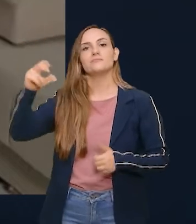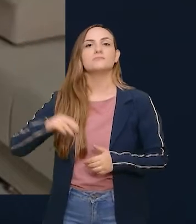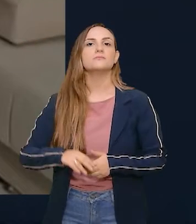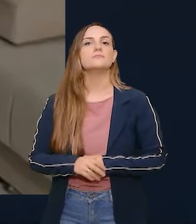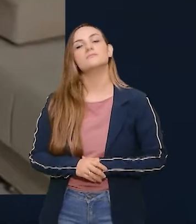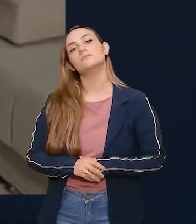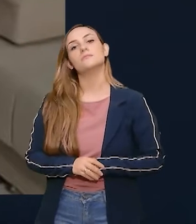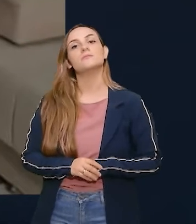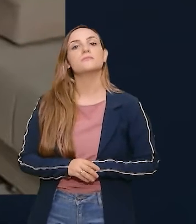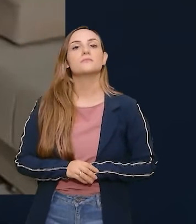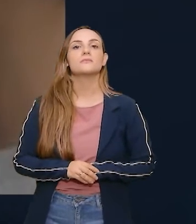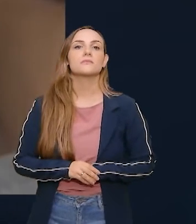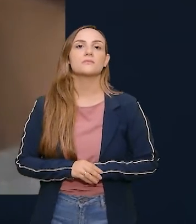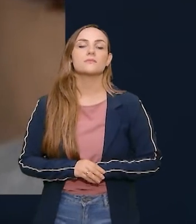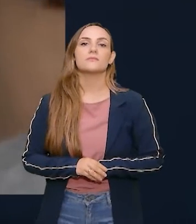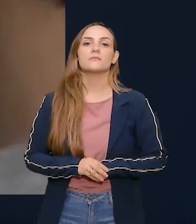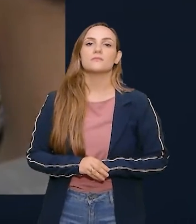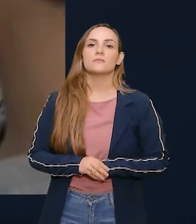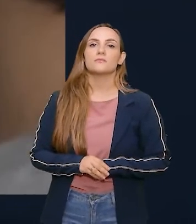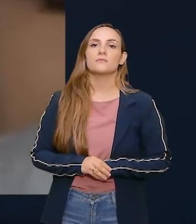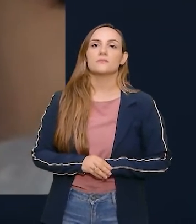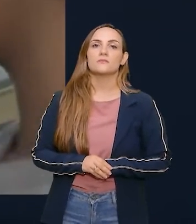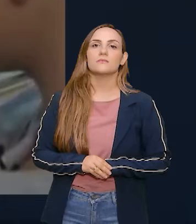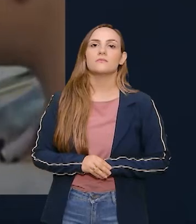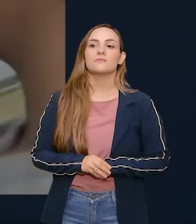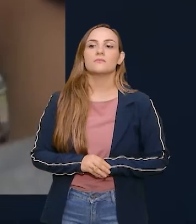muito e descobriram nele as altas habilidades.